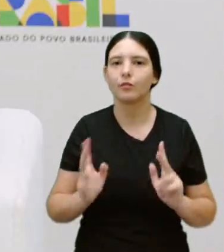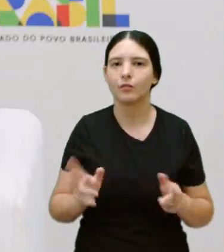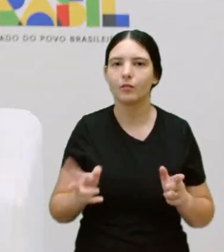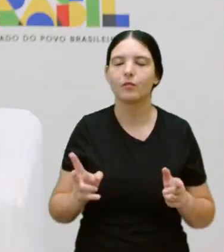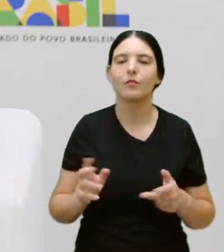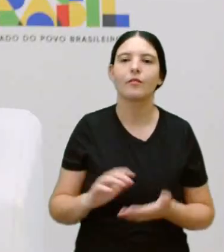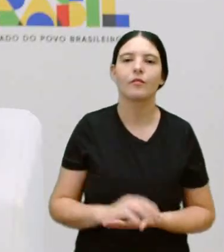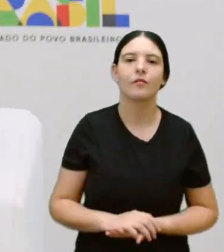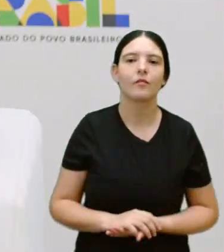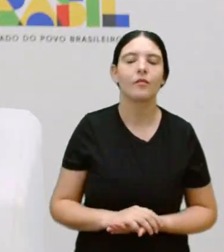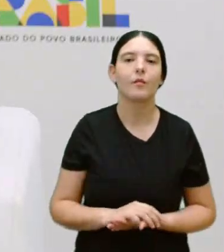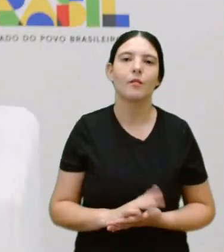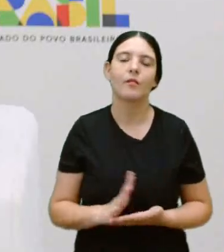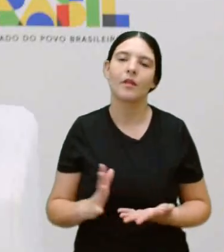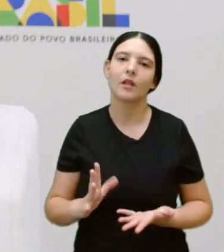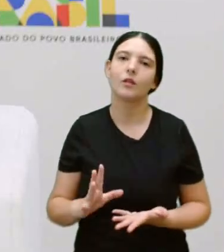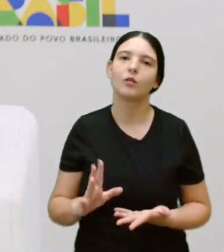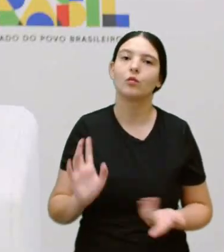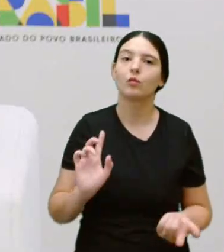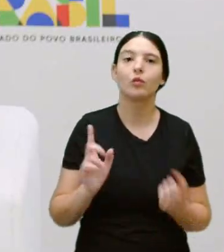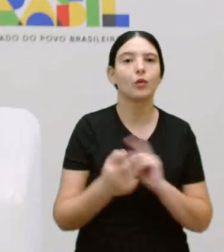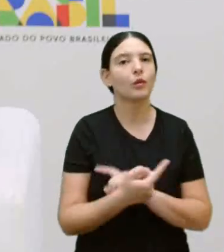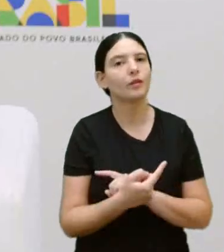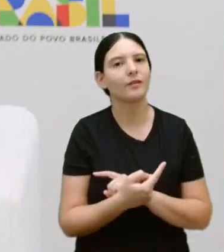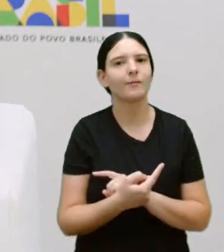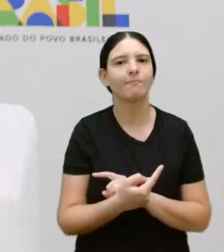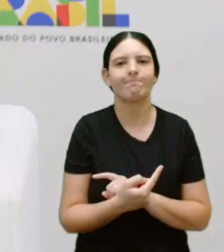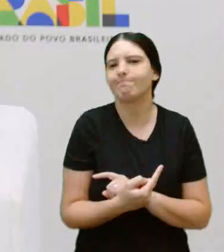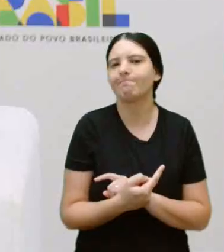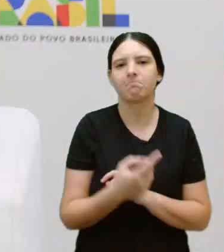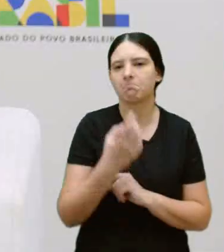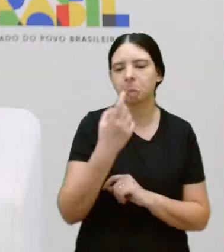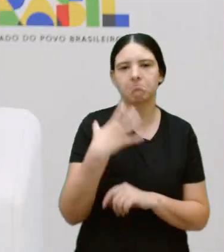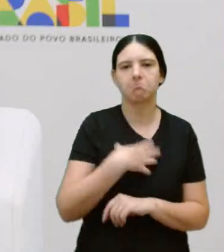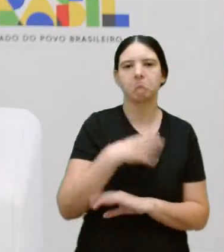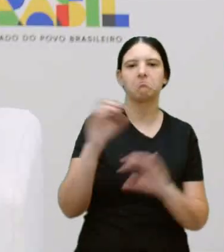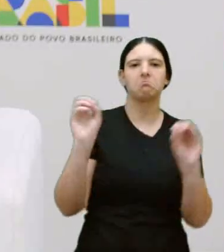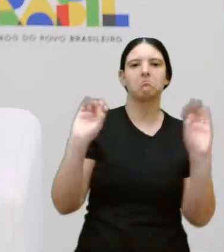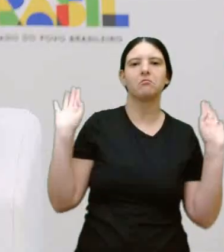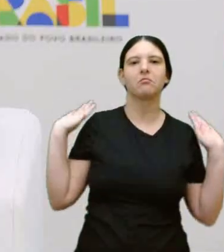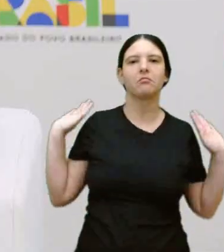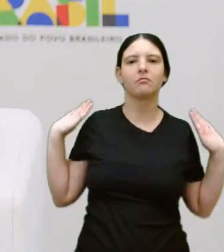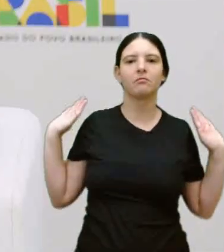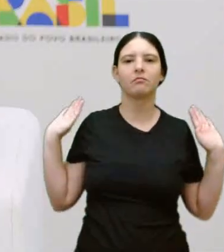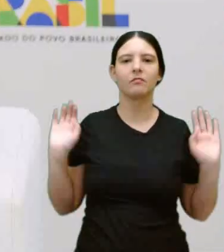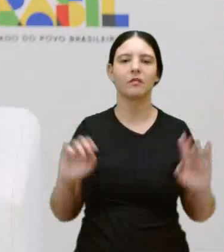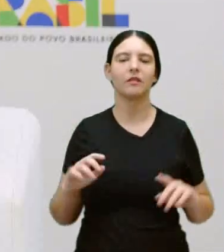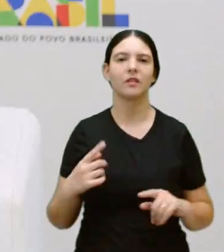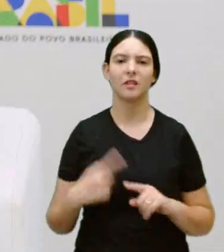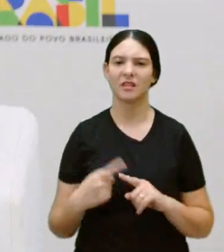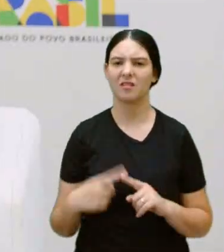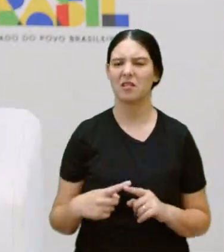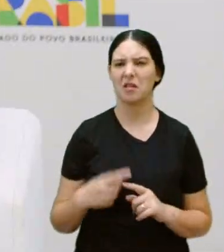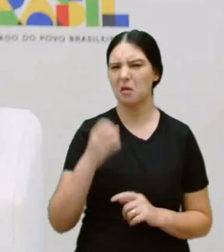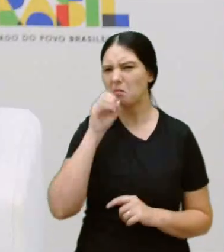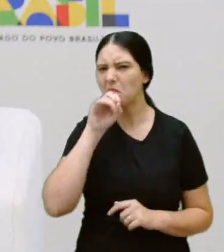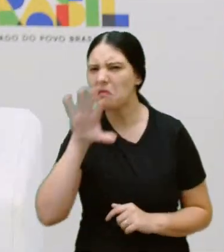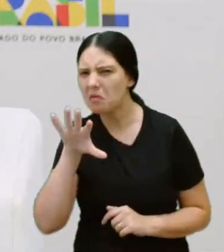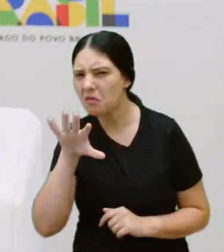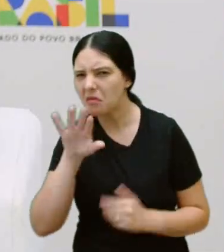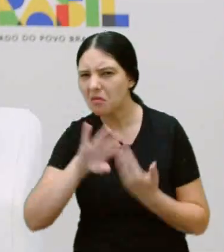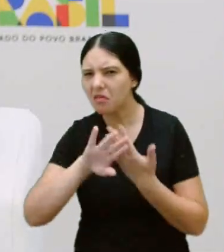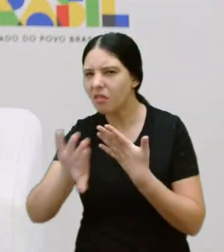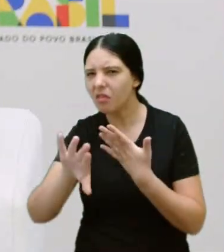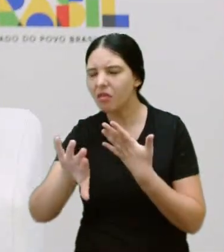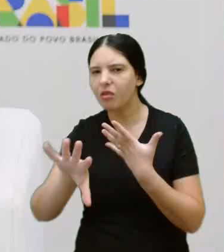o contrário disso é indiferença. Eu sou indiferente àquilo que não está, nem repudia ou atrai o meu